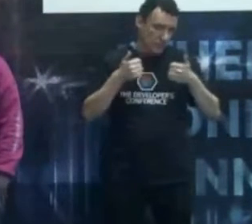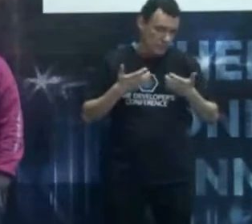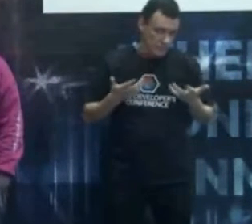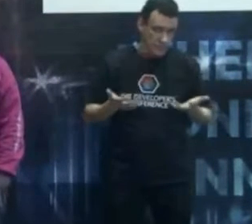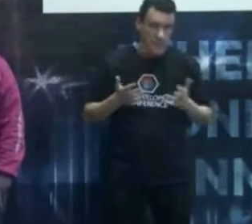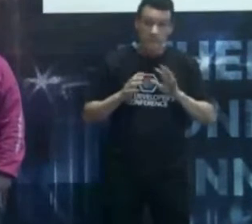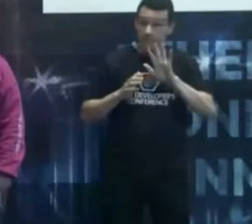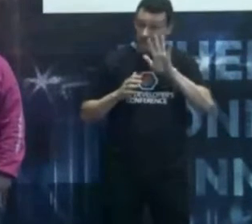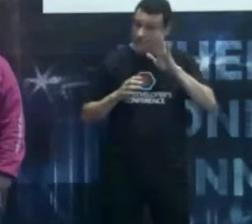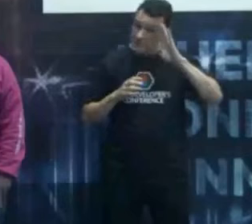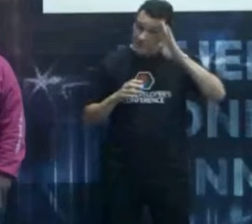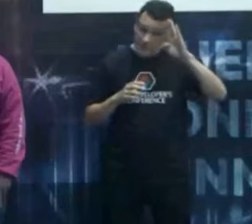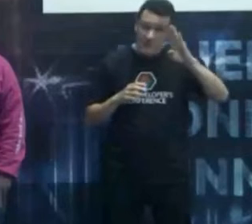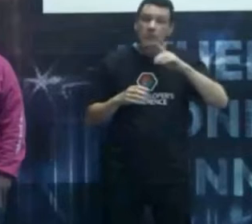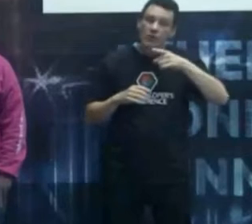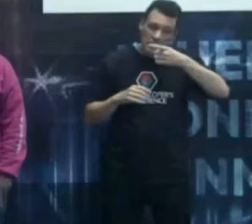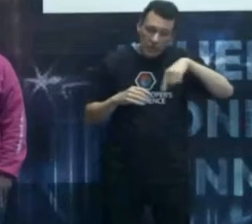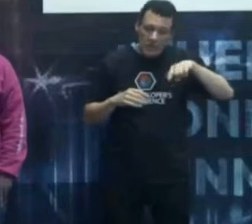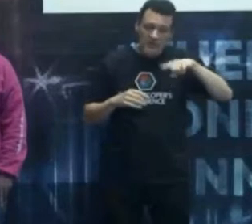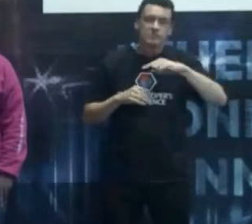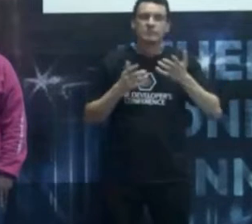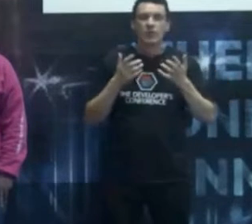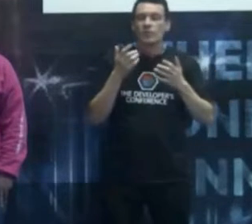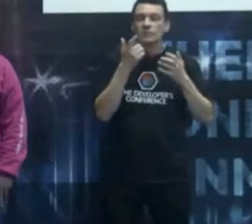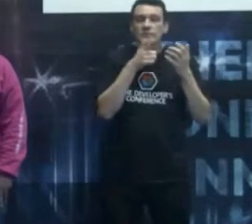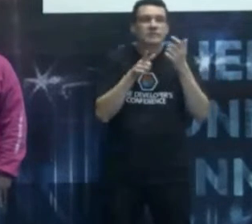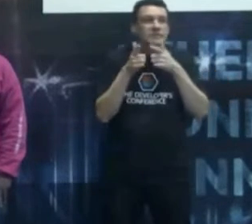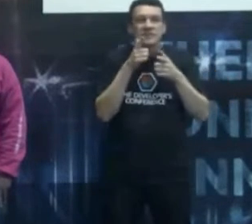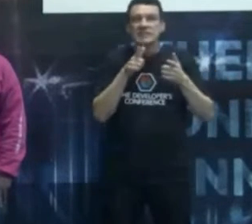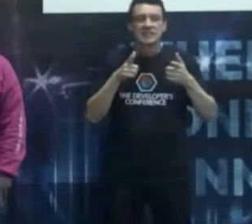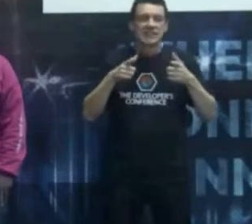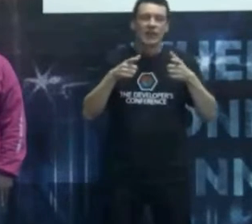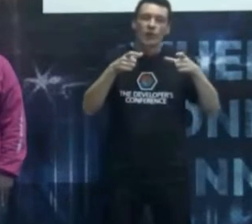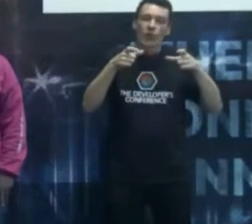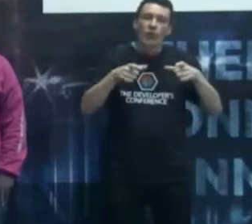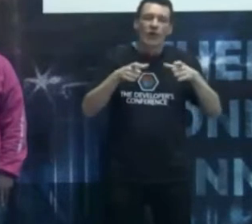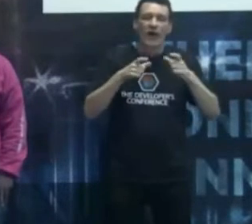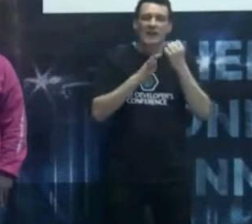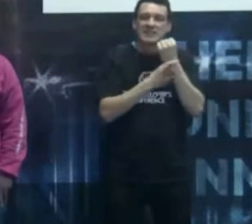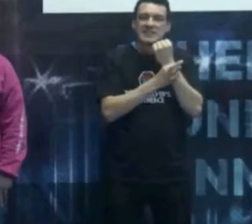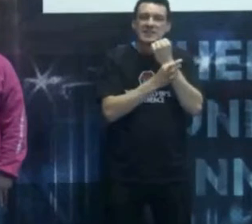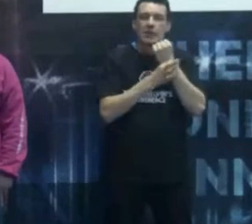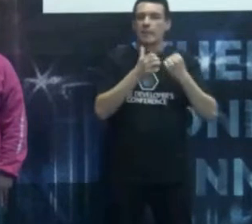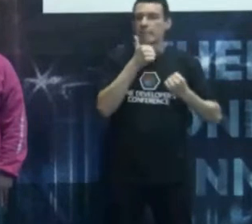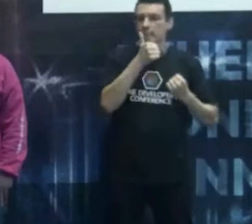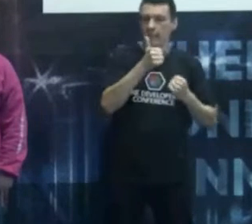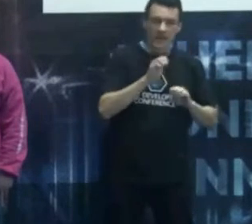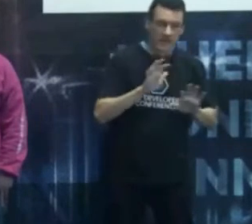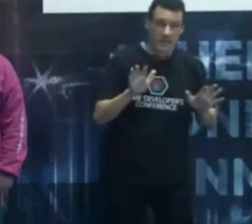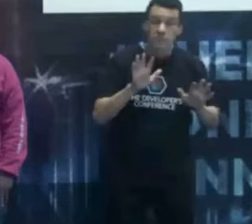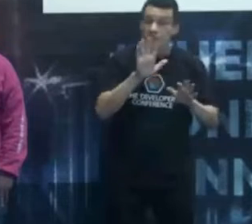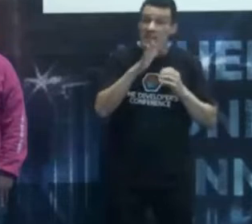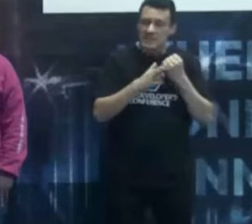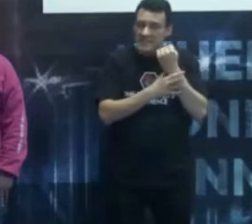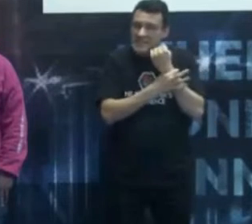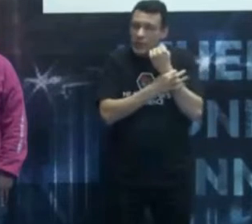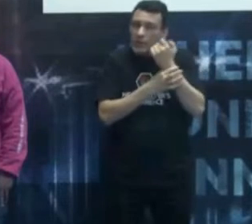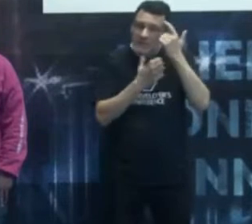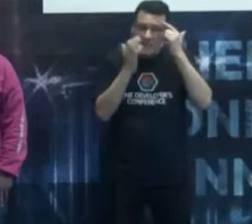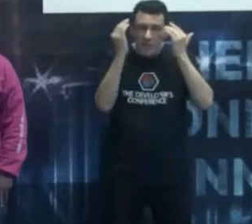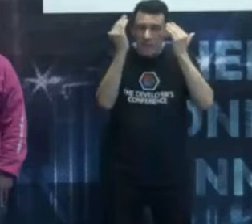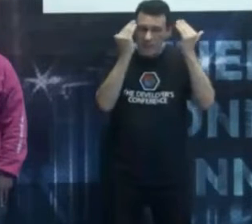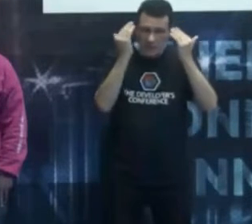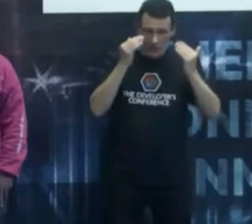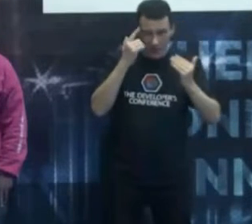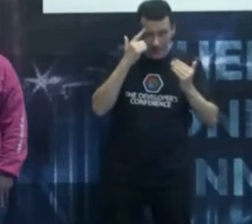construir espaços, eu vou reforçar de novo esse termo, mais seguros. Porque segurança psicológica talvez seja o tema